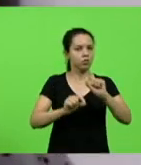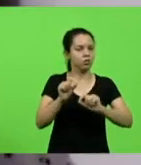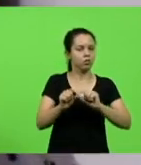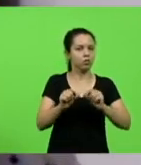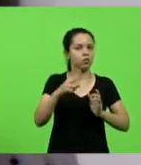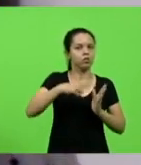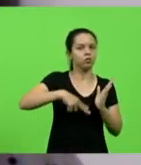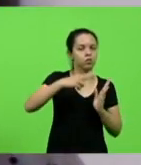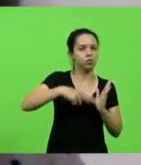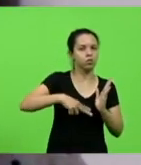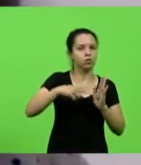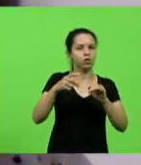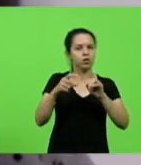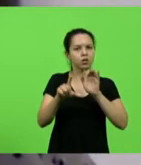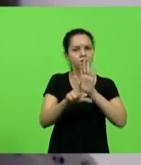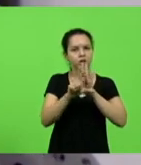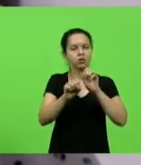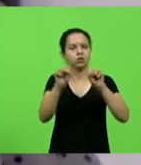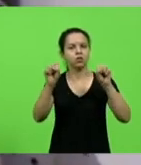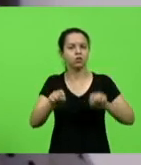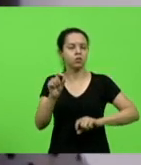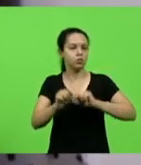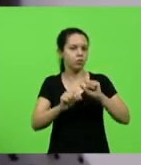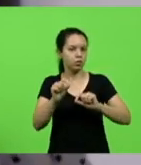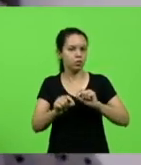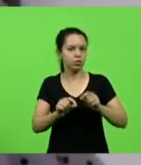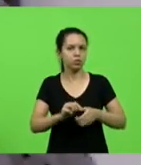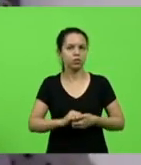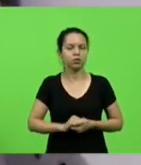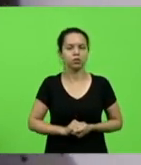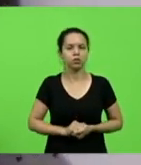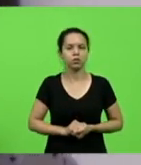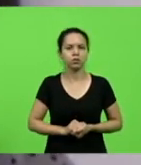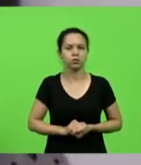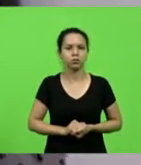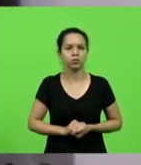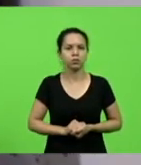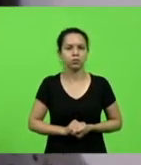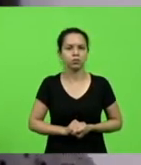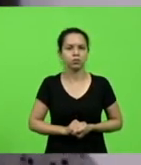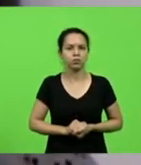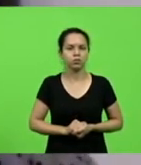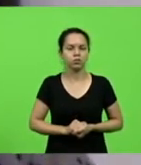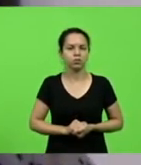é importante e imprescindível. Tá? Tu vai ficar mais? Contrário